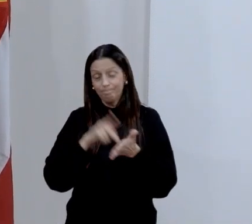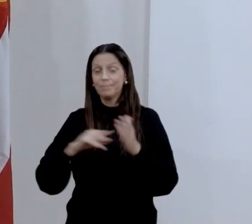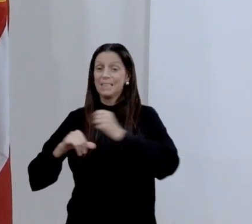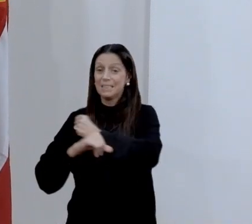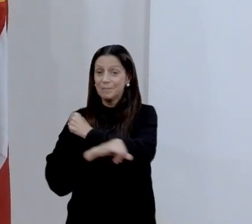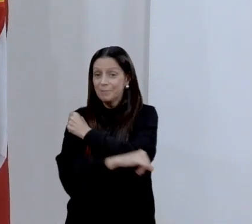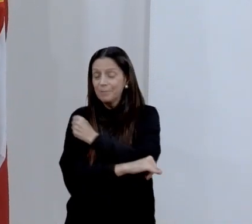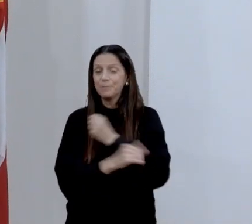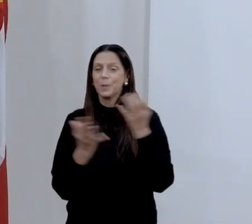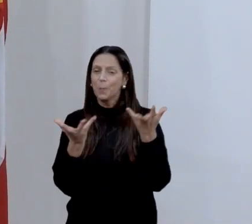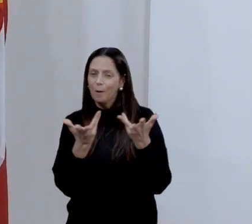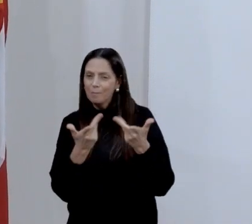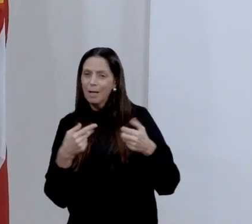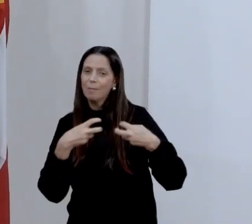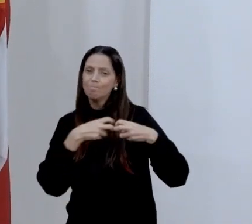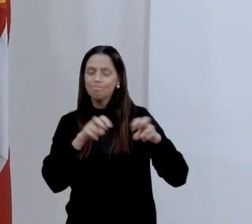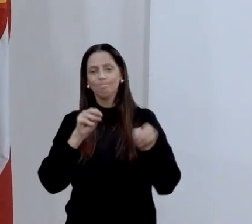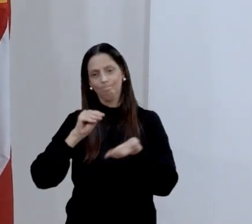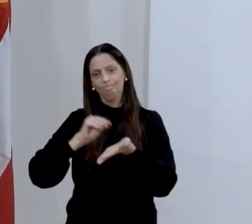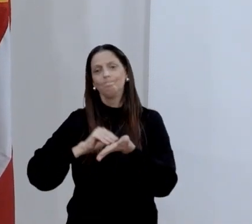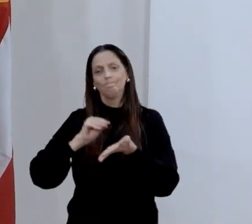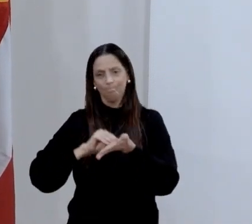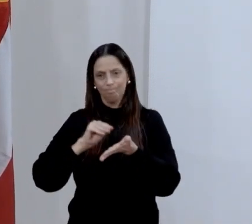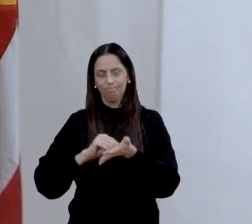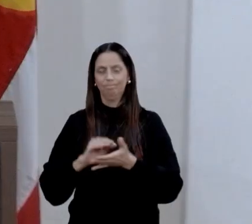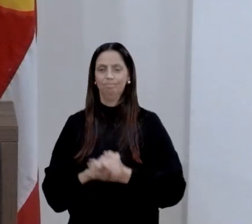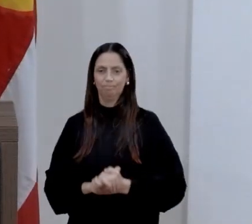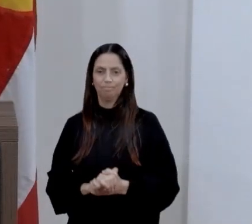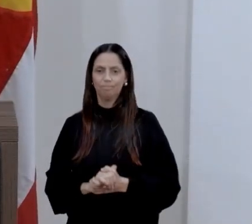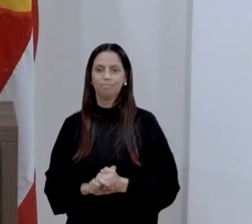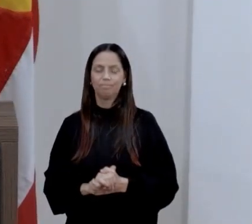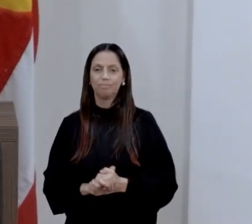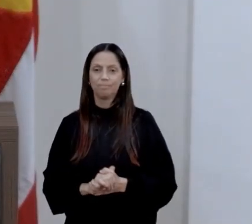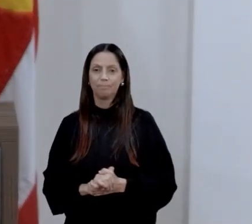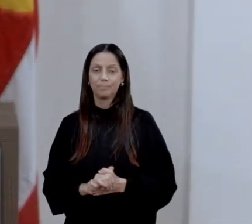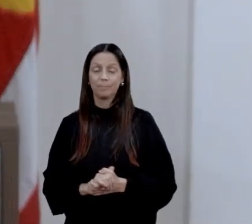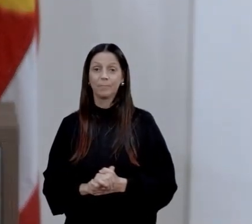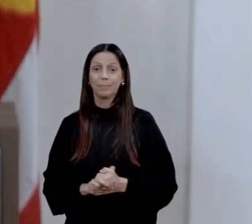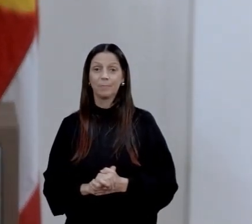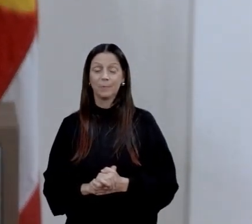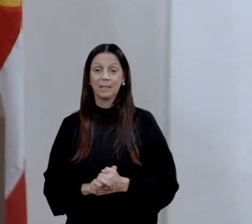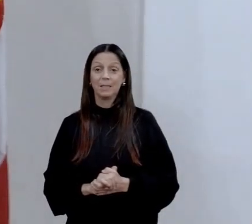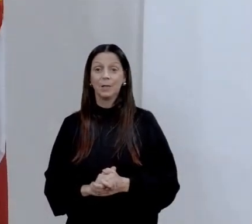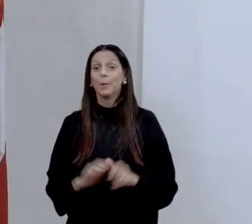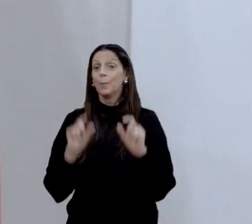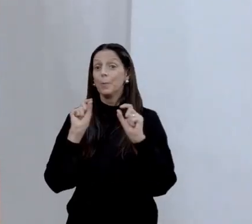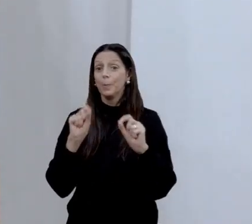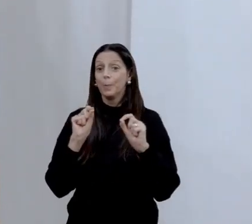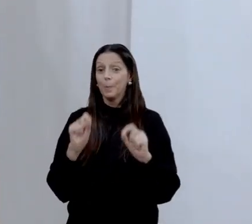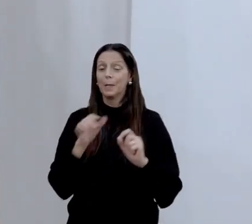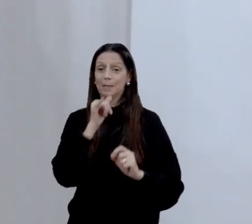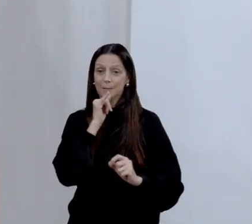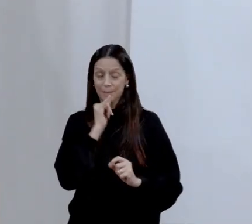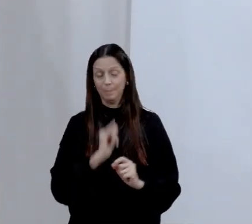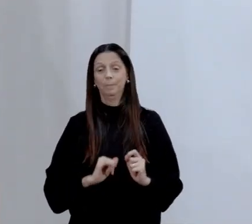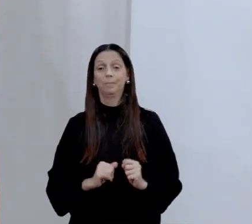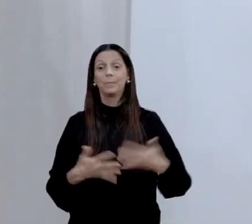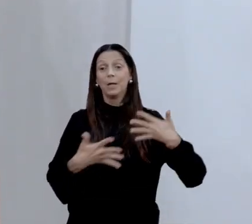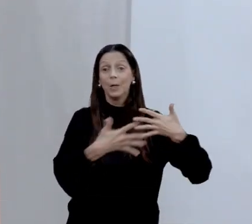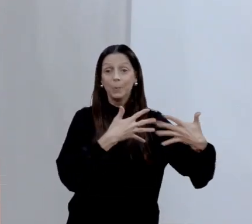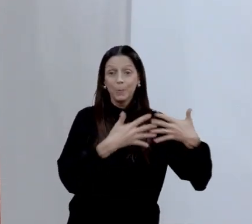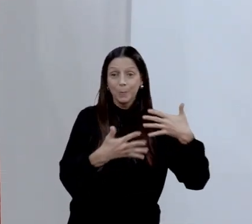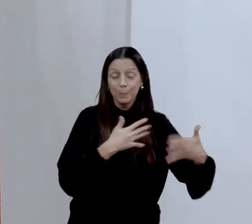e qualidade à maneira que deveria. E quando eu falo de infraestrutura, eu estou me referindo aos abrigos de ônibus,